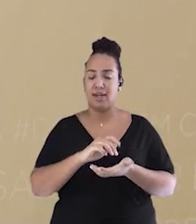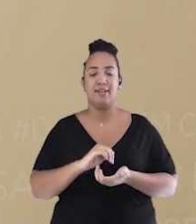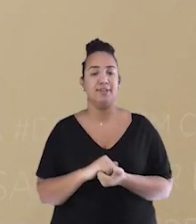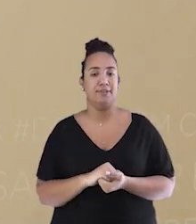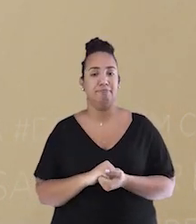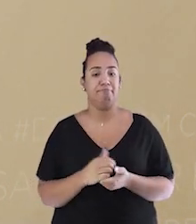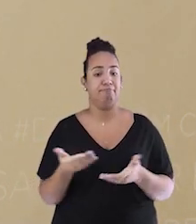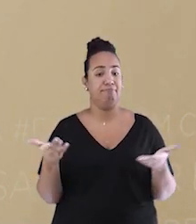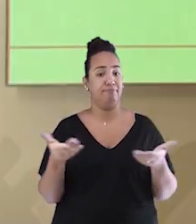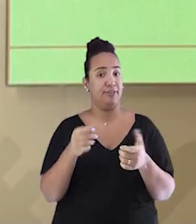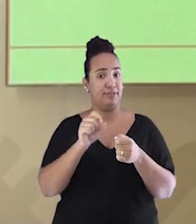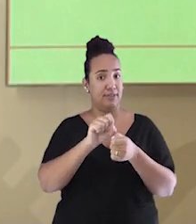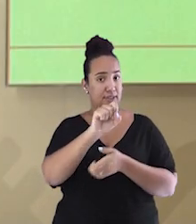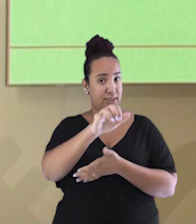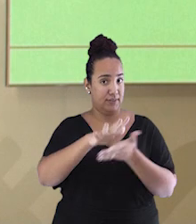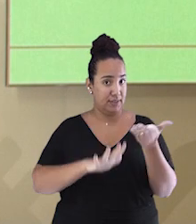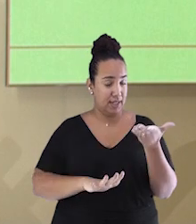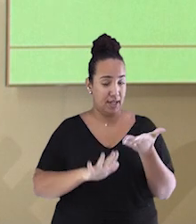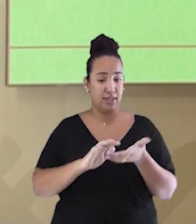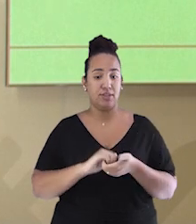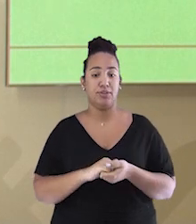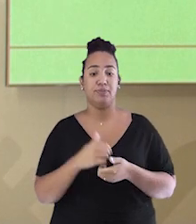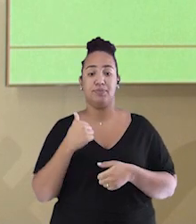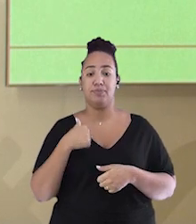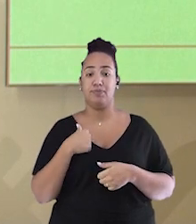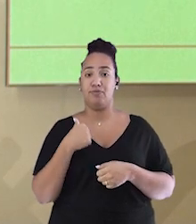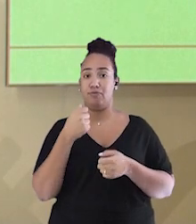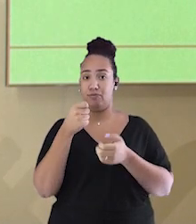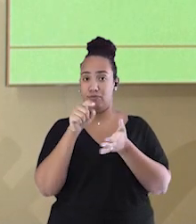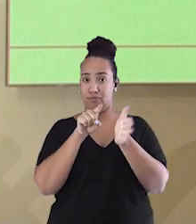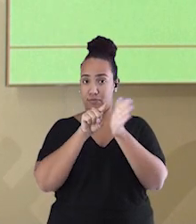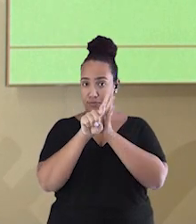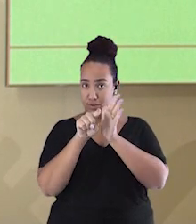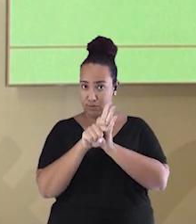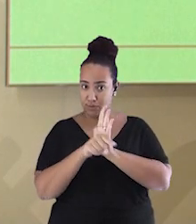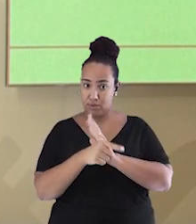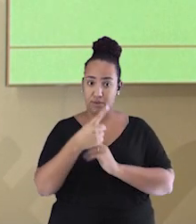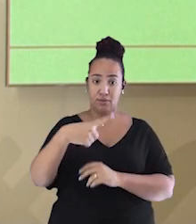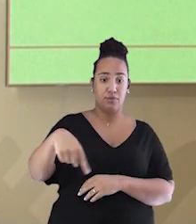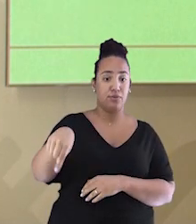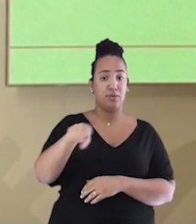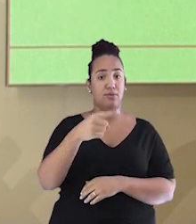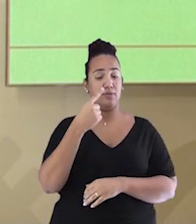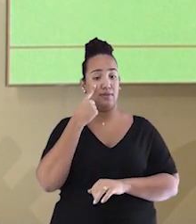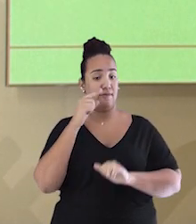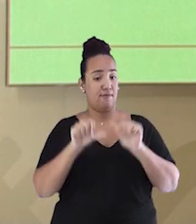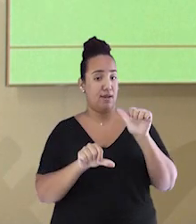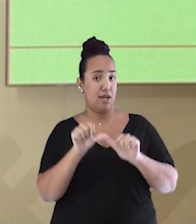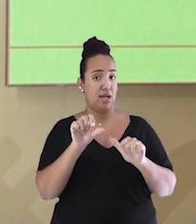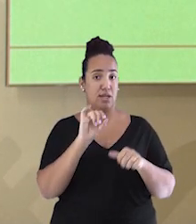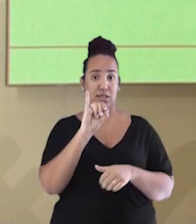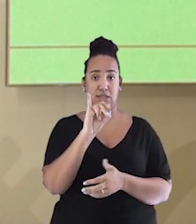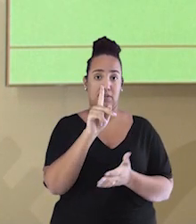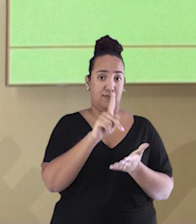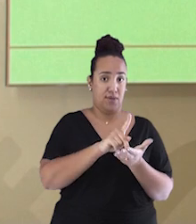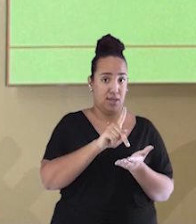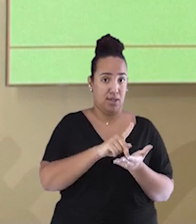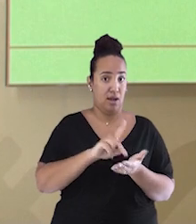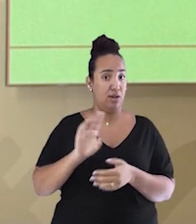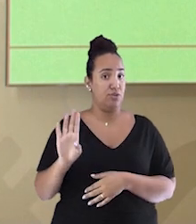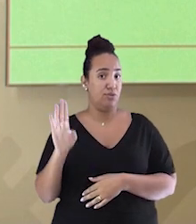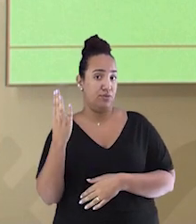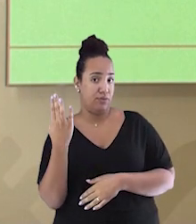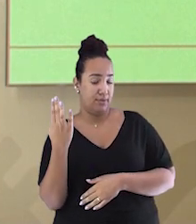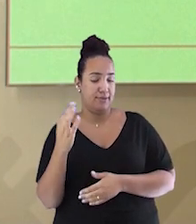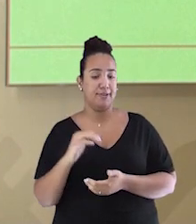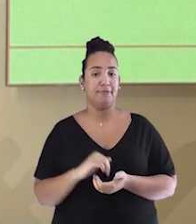de verdade. Vamos realizar uma atividade? Eu farei algumas perguntas e você deve analisar